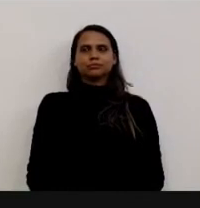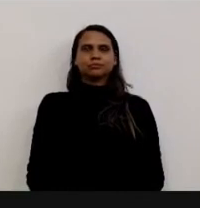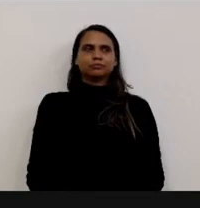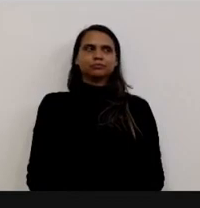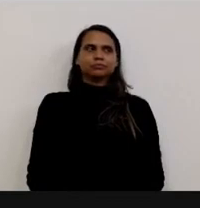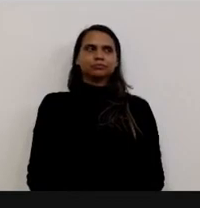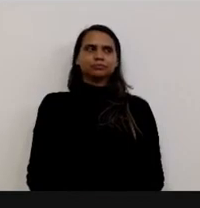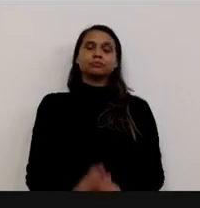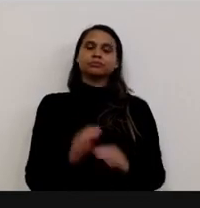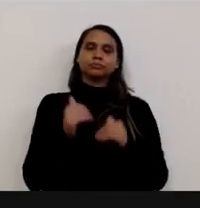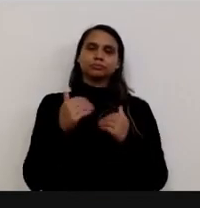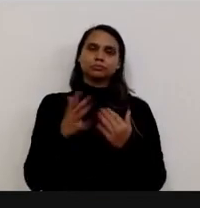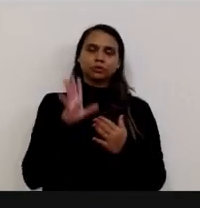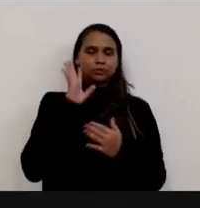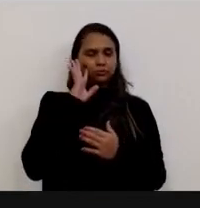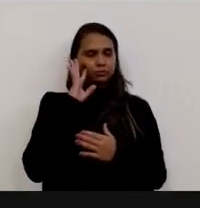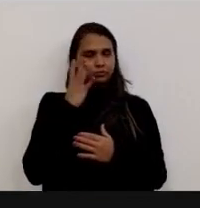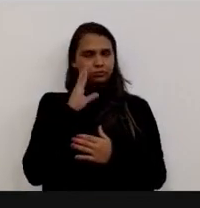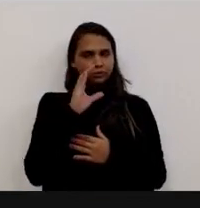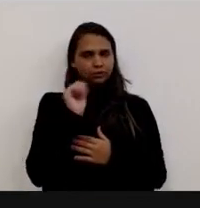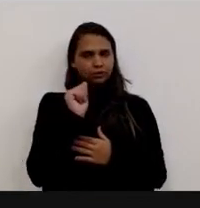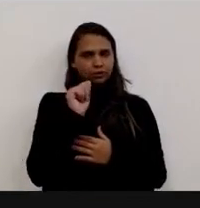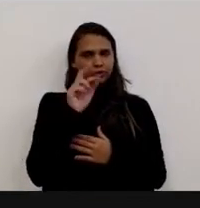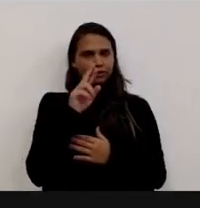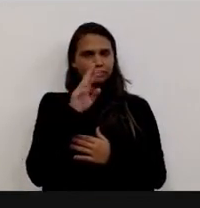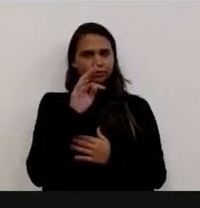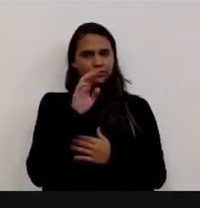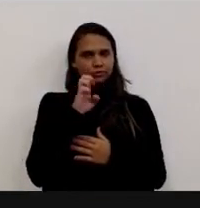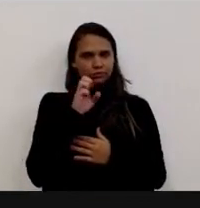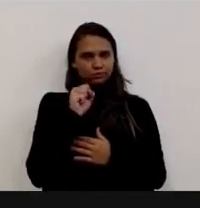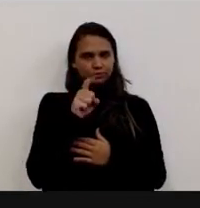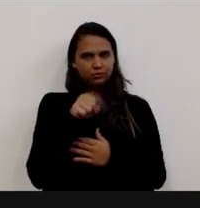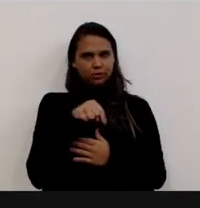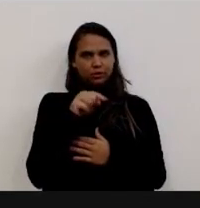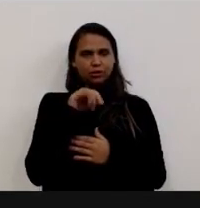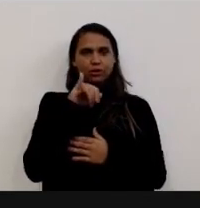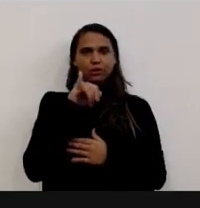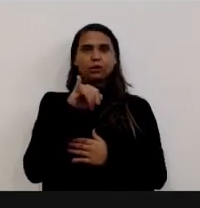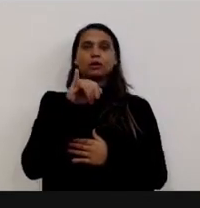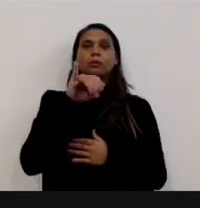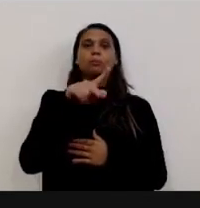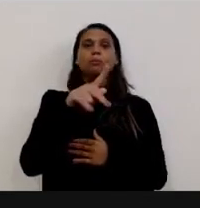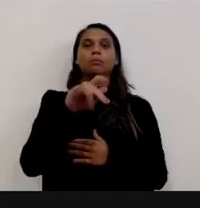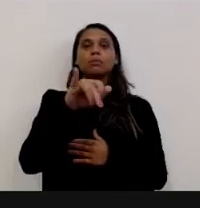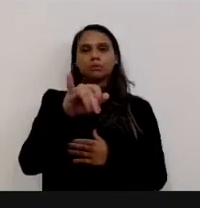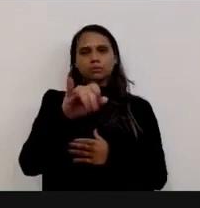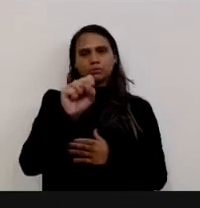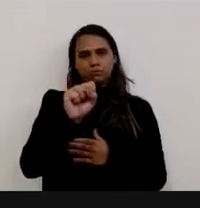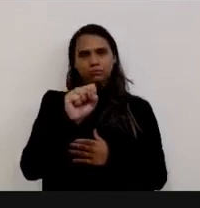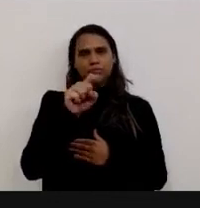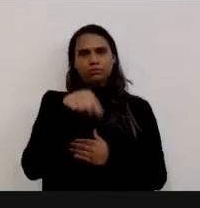Em relação à resolução de CAPTCHAs, colega, nós utilizamos APIs, que são disponibilizadas para isso, né?